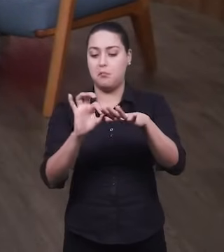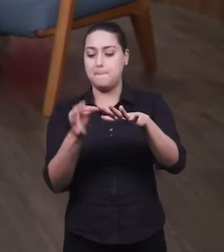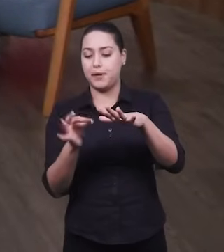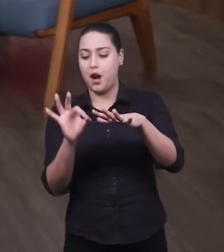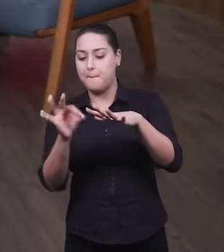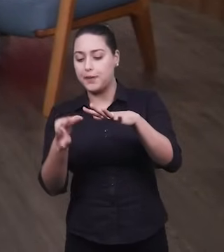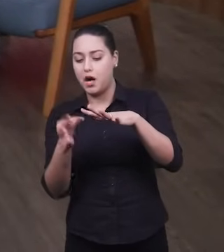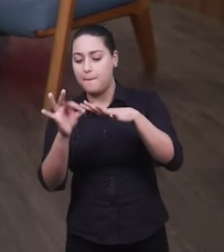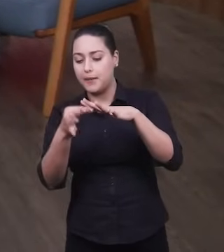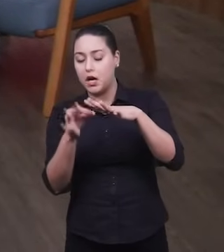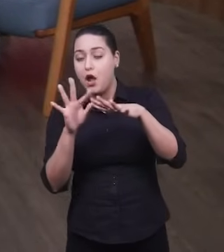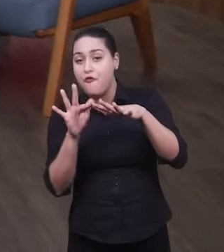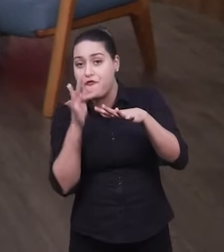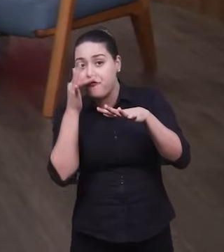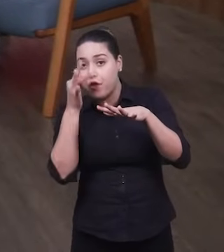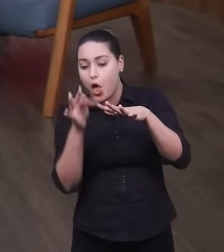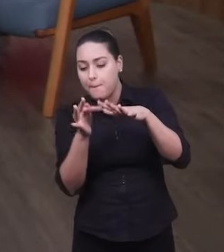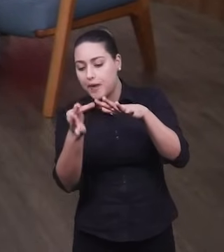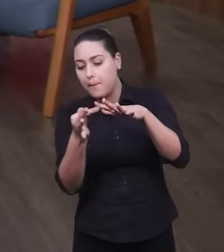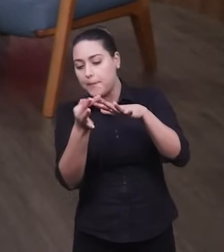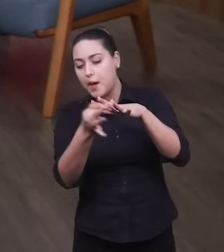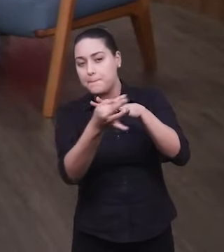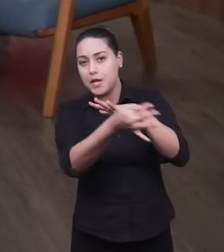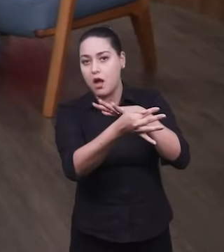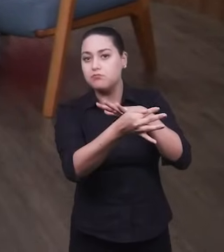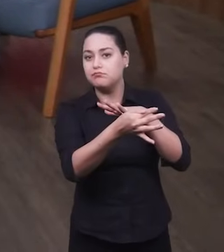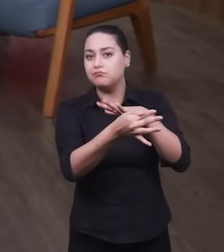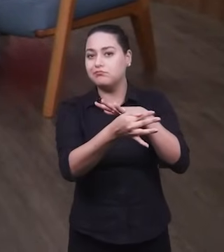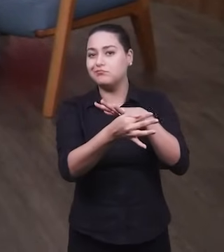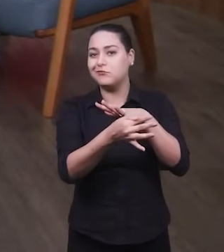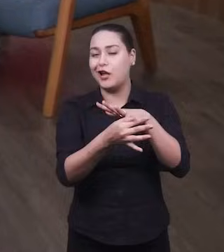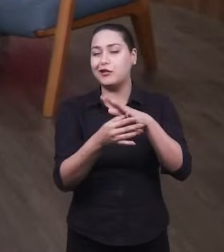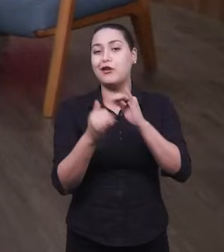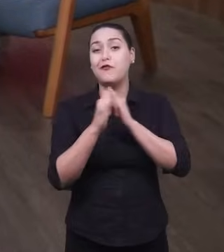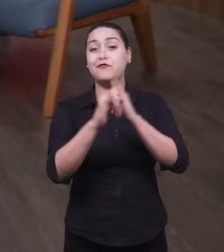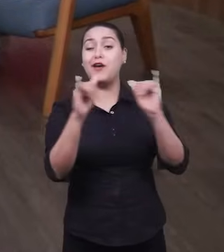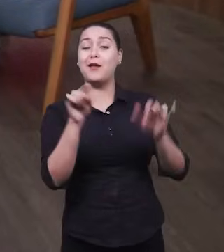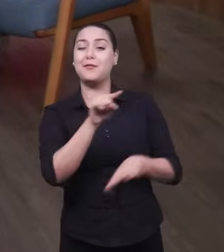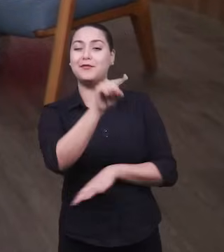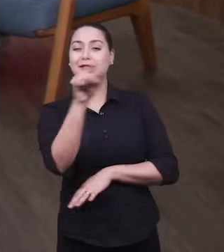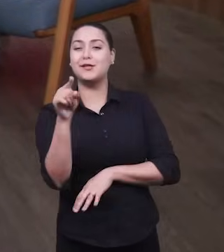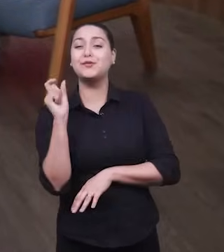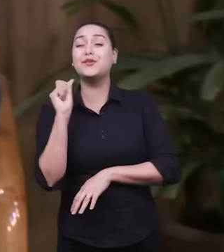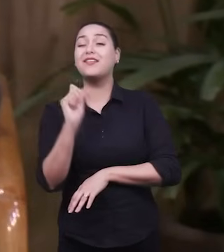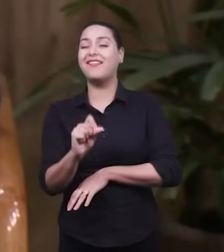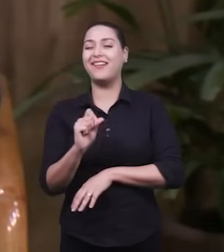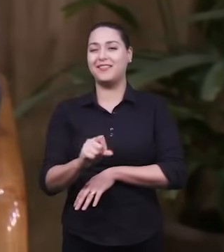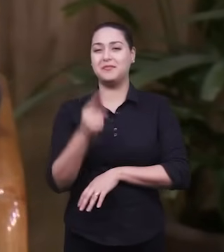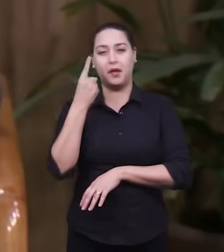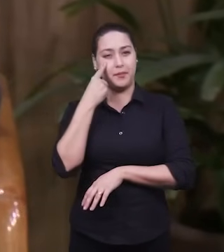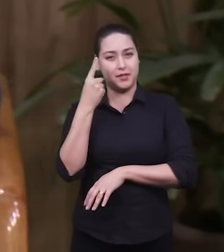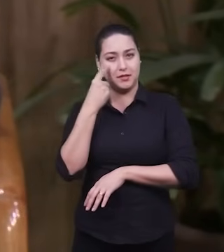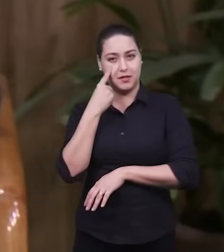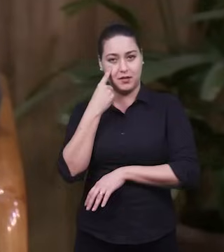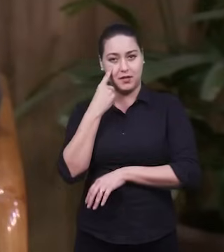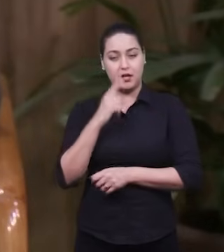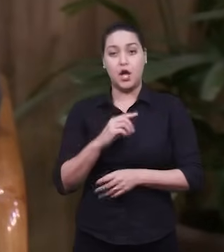está florescendo. Então e aí eu falo para você que está assistindo, olha